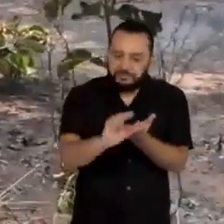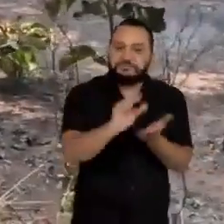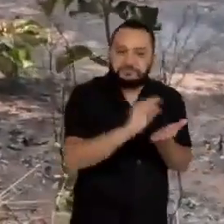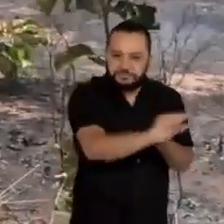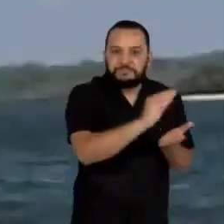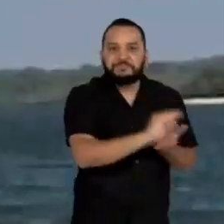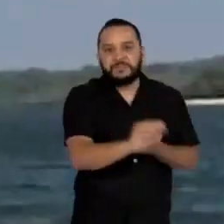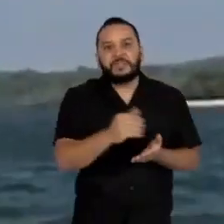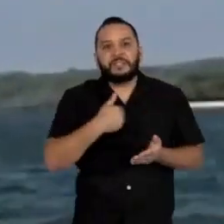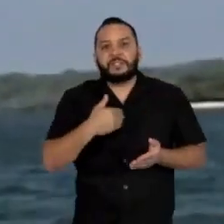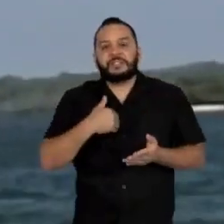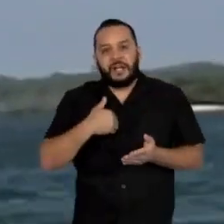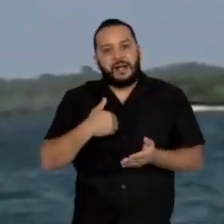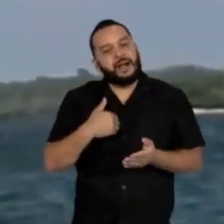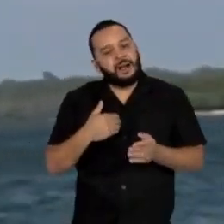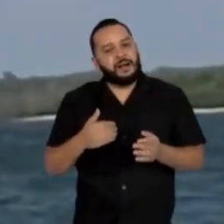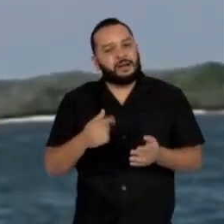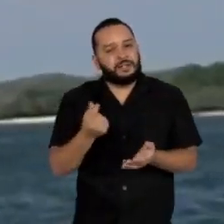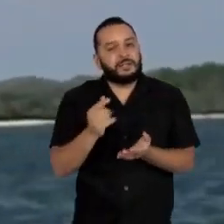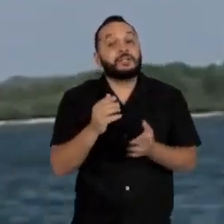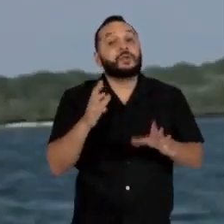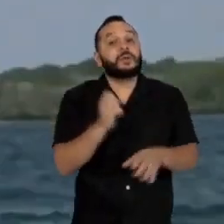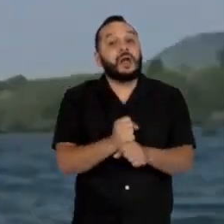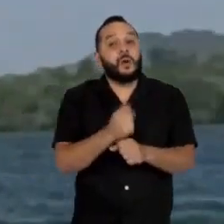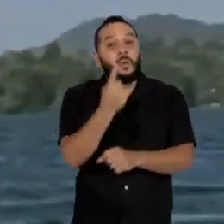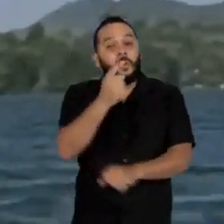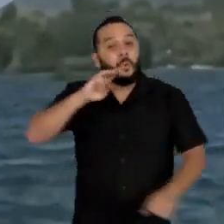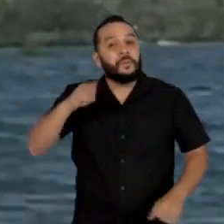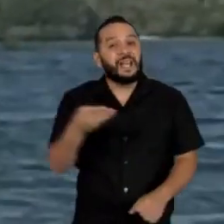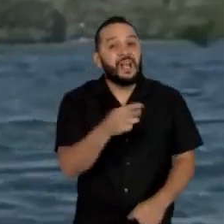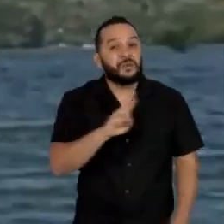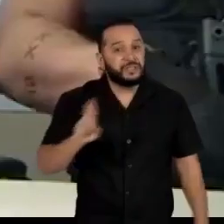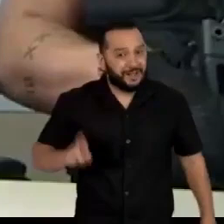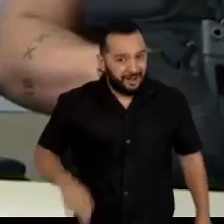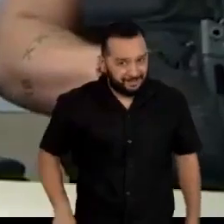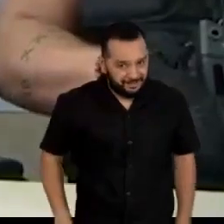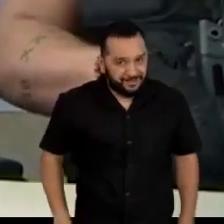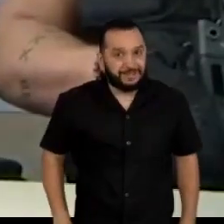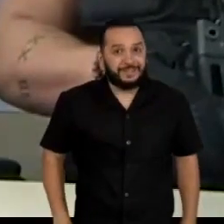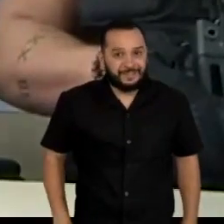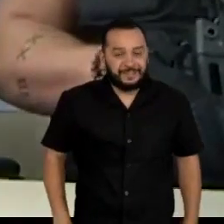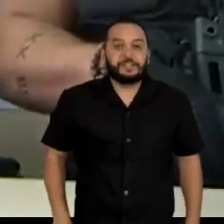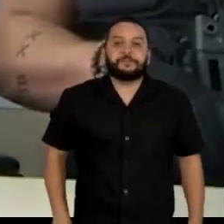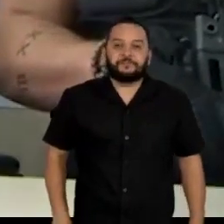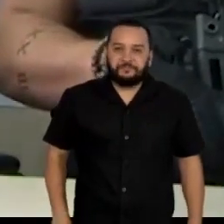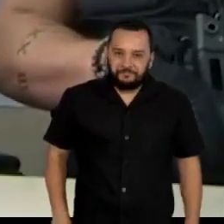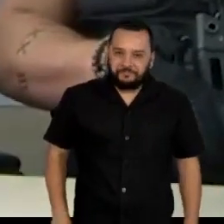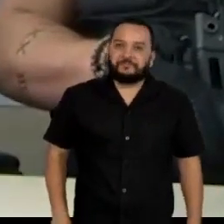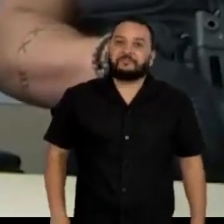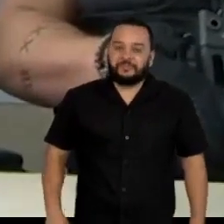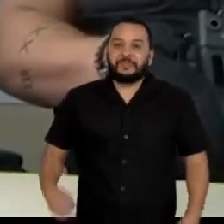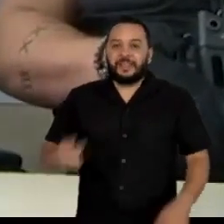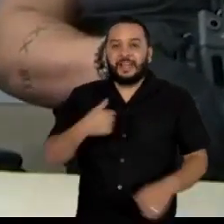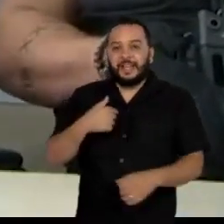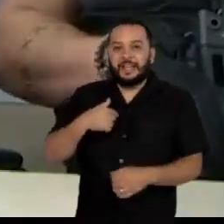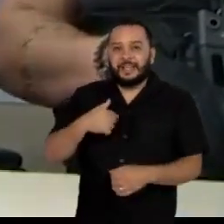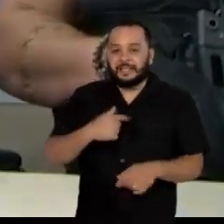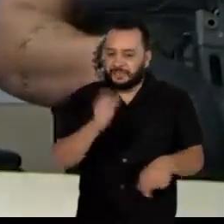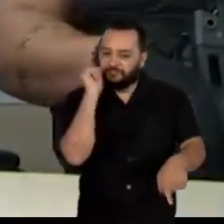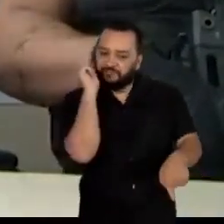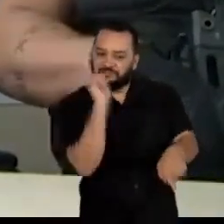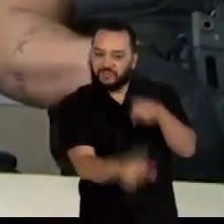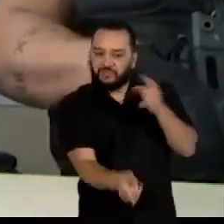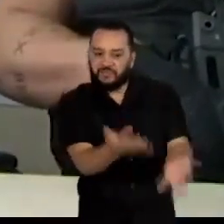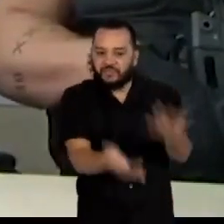debelar o fogo, doações de mais de R$1 milhão. Eles gravaram o início de um fogo, de